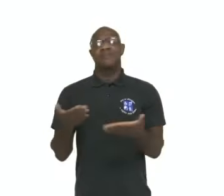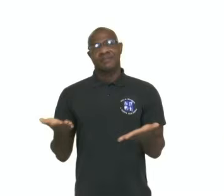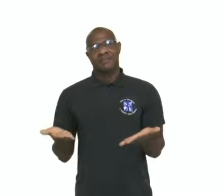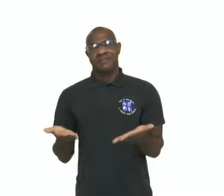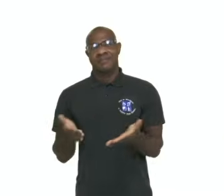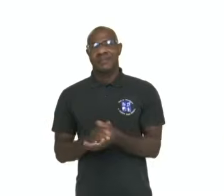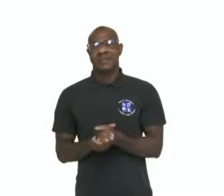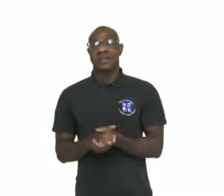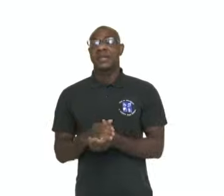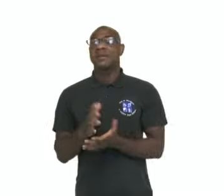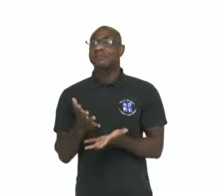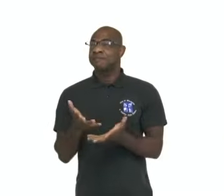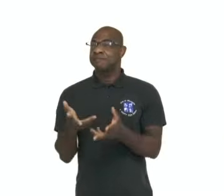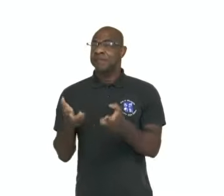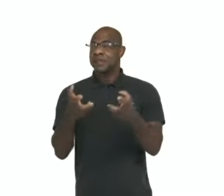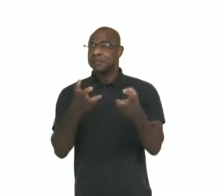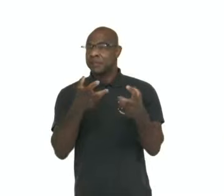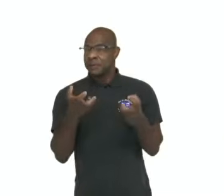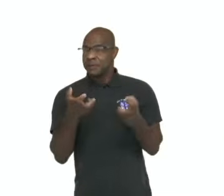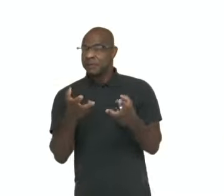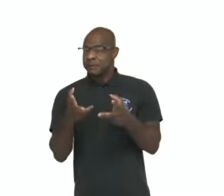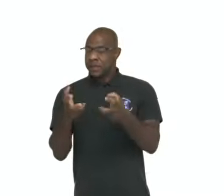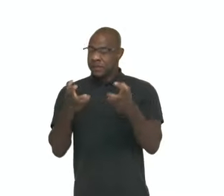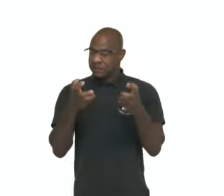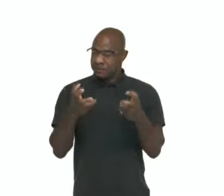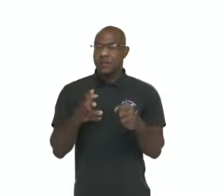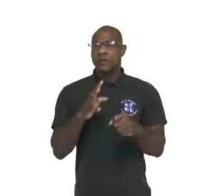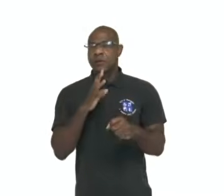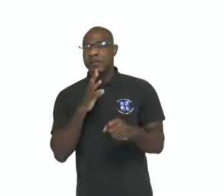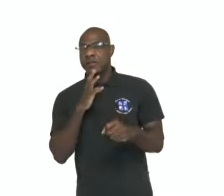a existência de diversos fenômenos